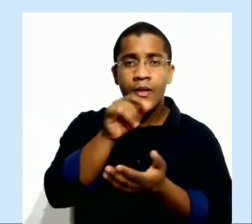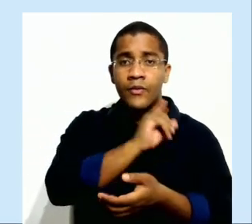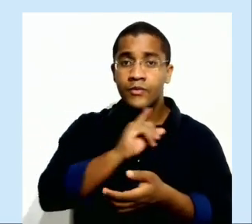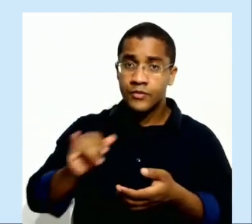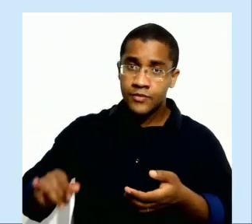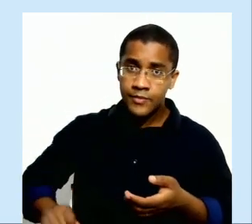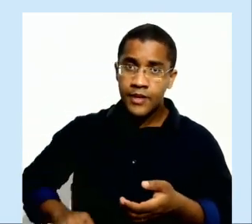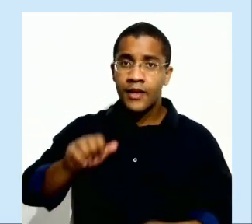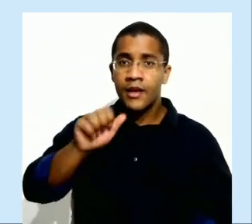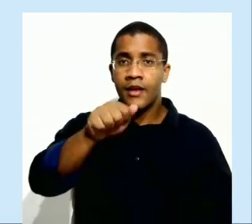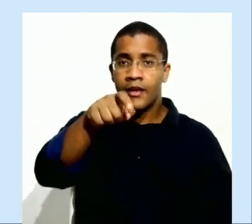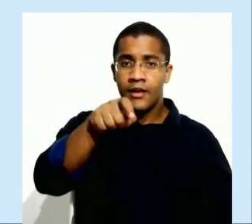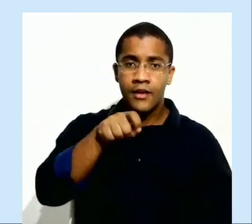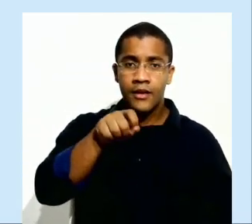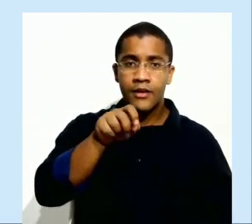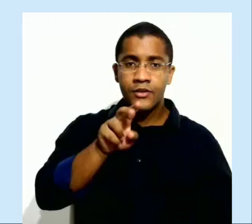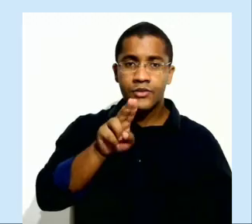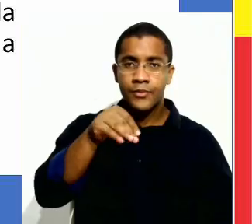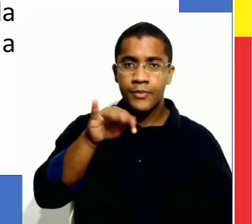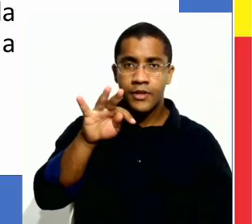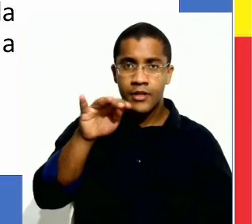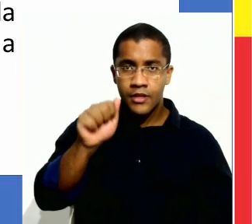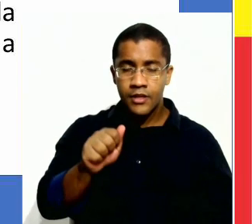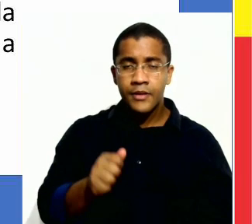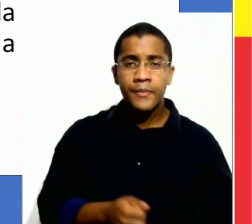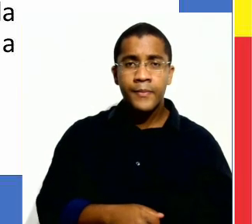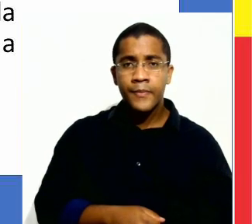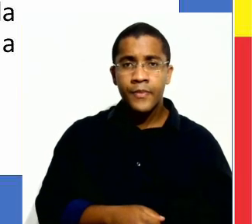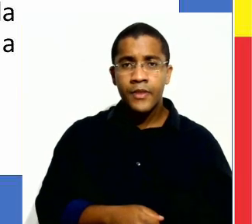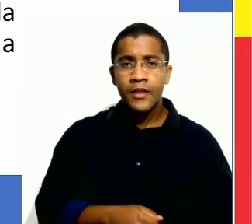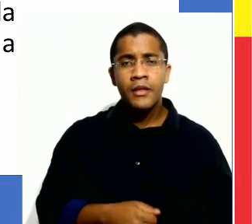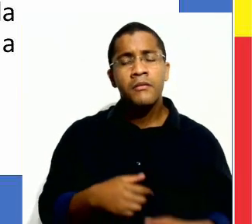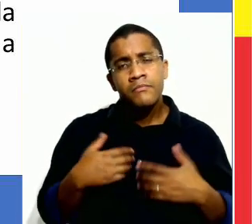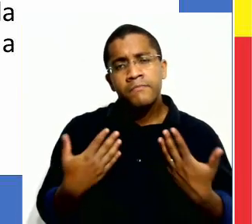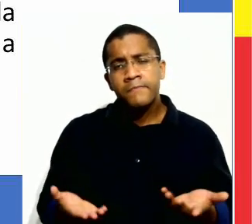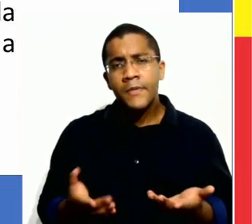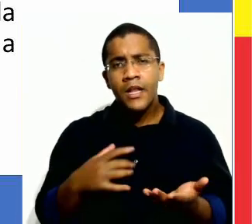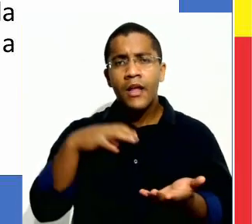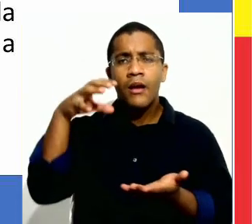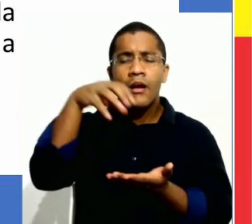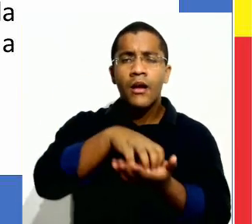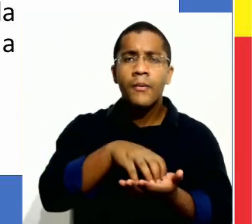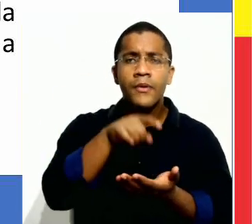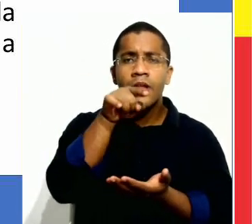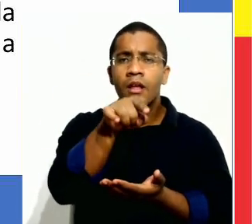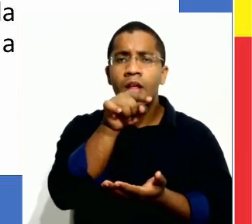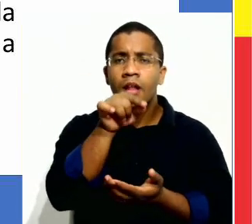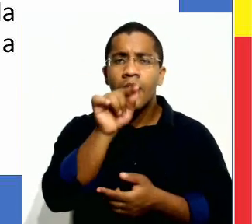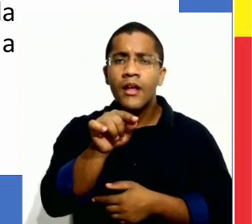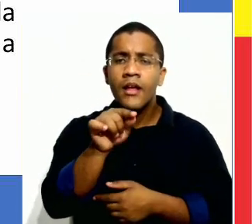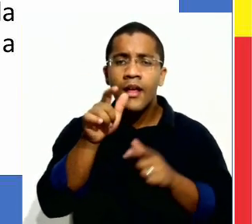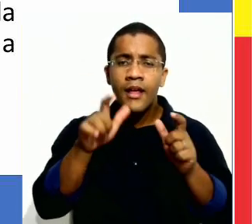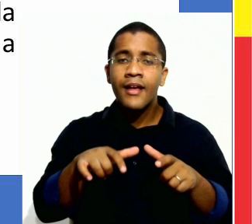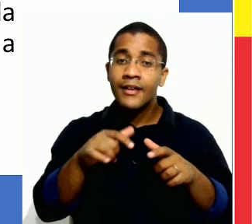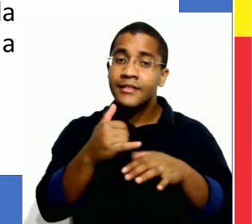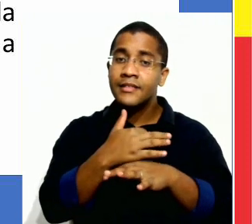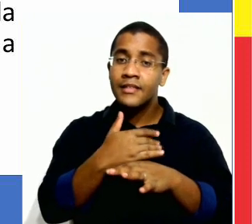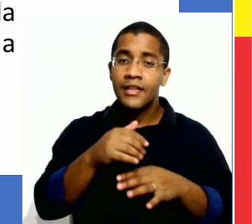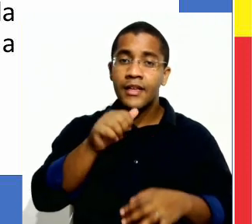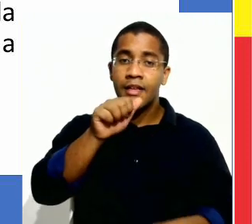capital do Império Axumita. Então, sendo assim, a capital do Império era a cidade de